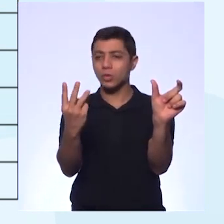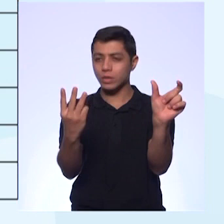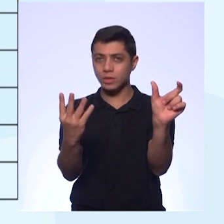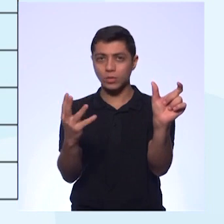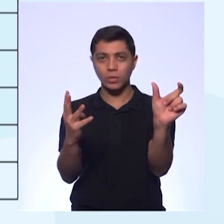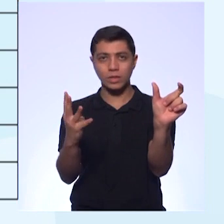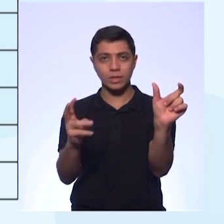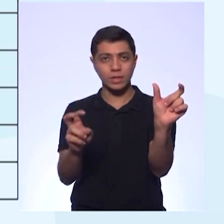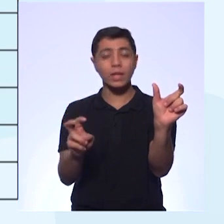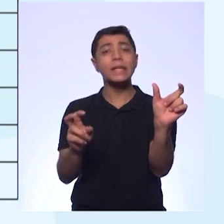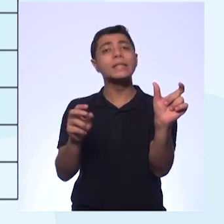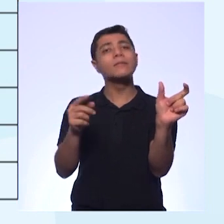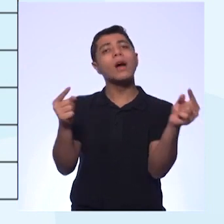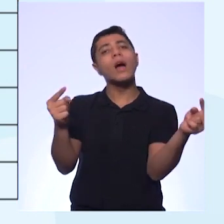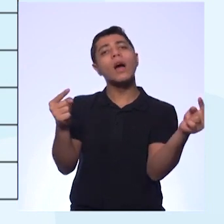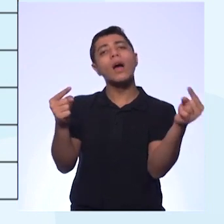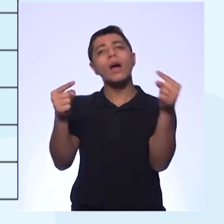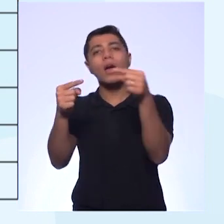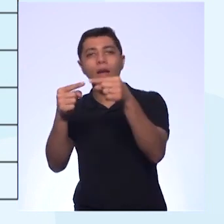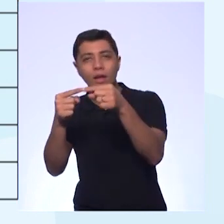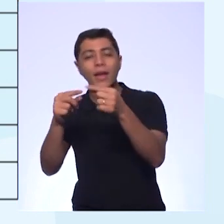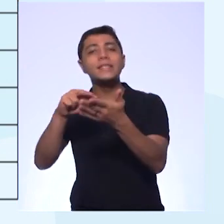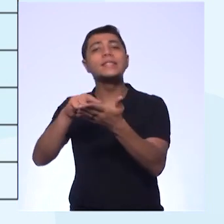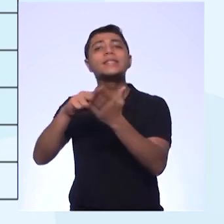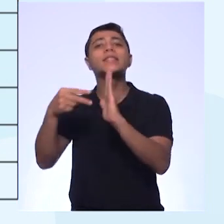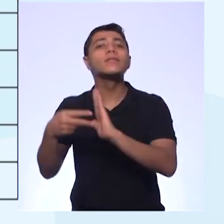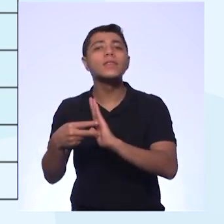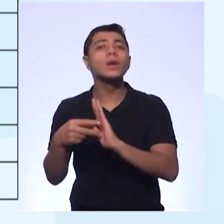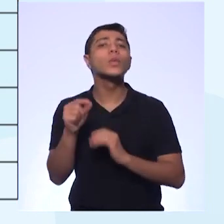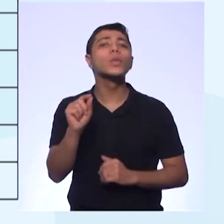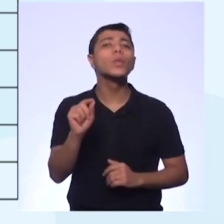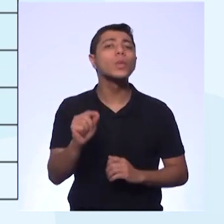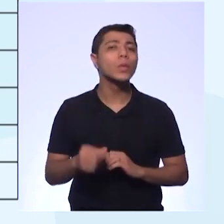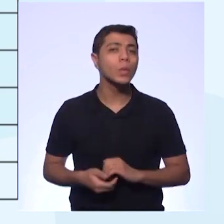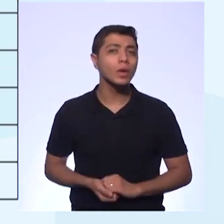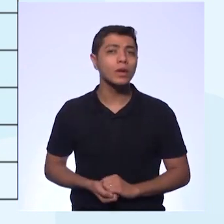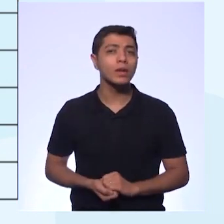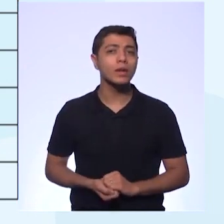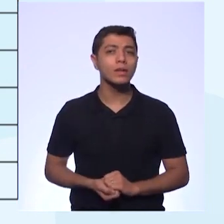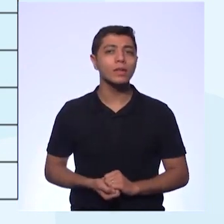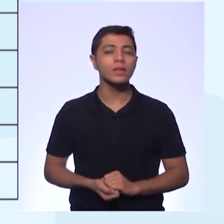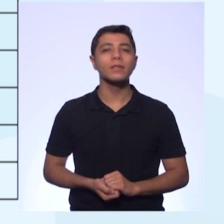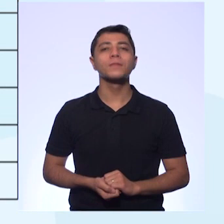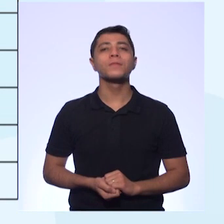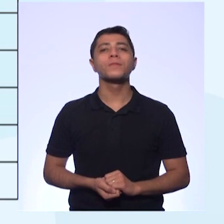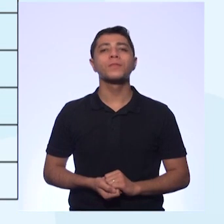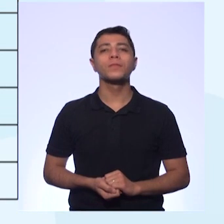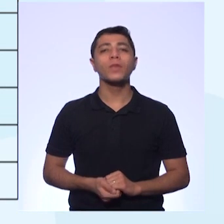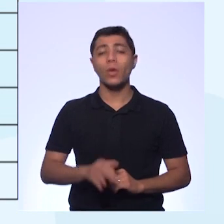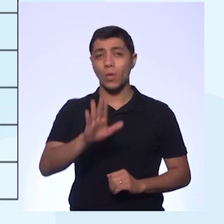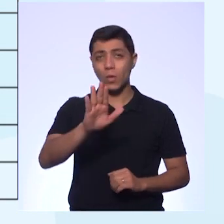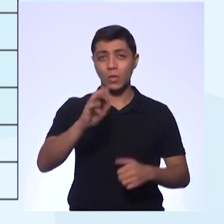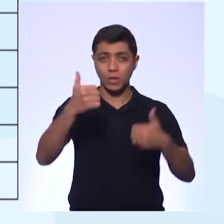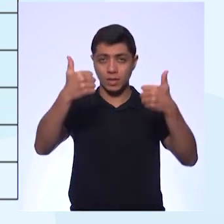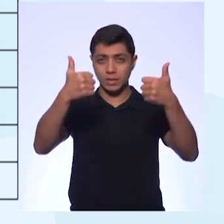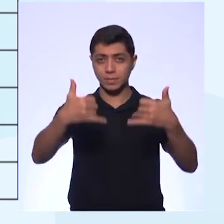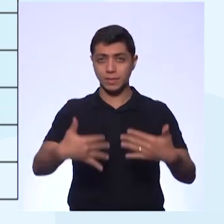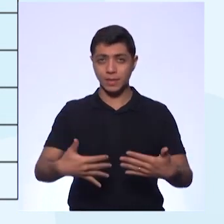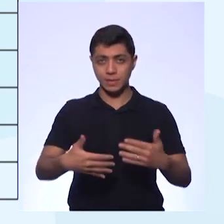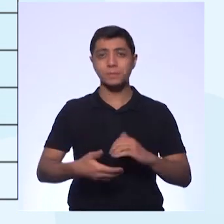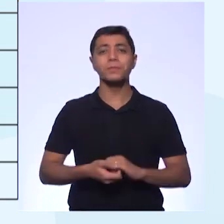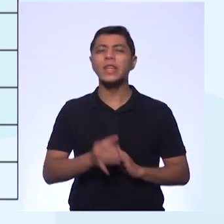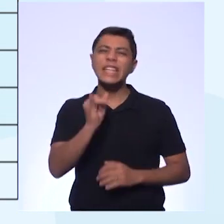significado, mas não quer dizer que elas têm o mesmo significado. Elas são só conectadas. Como assim? Você tem ali, vamos